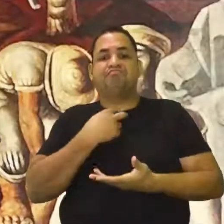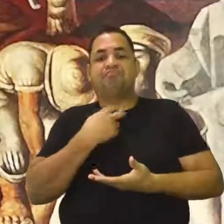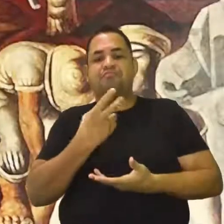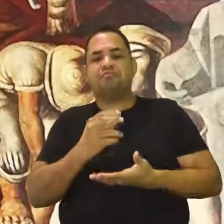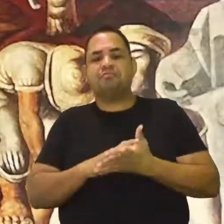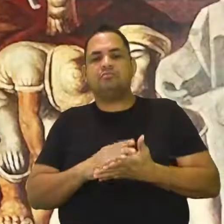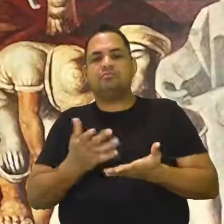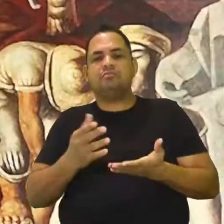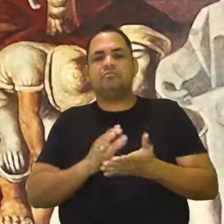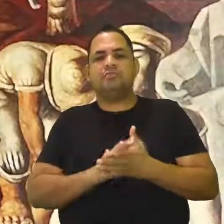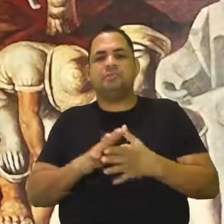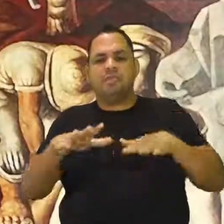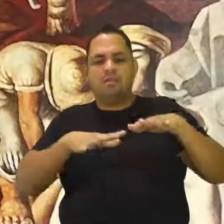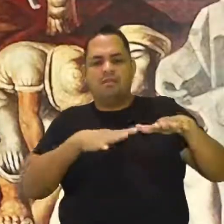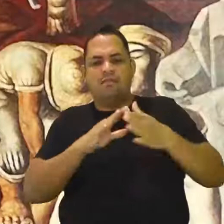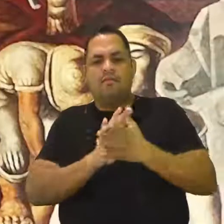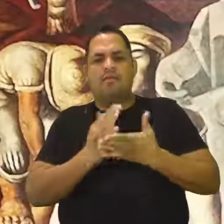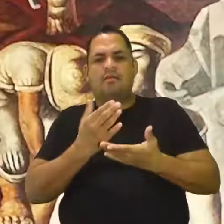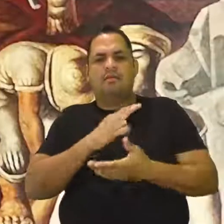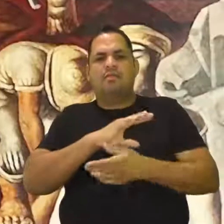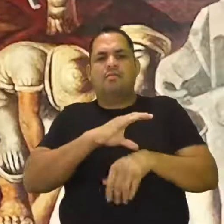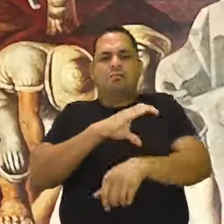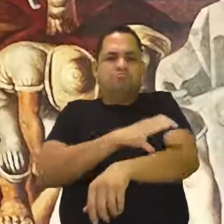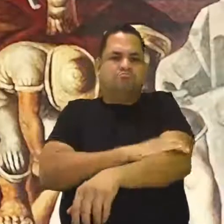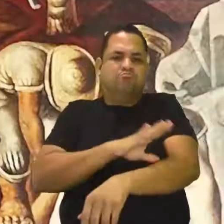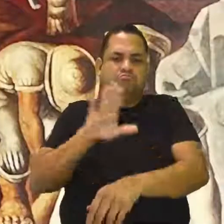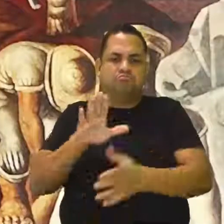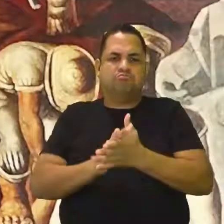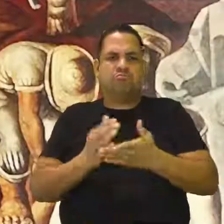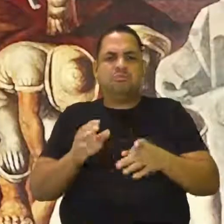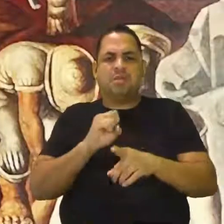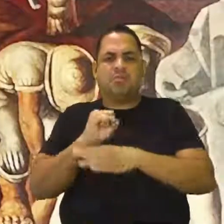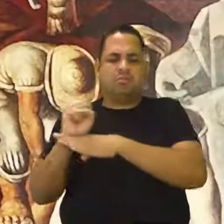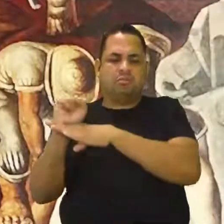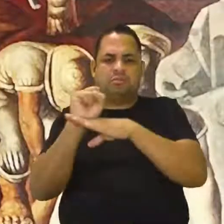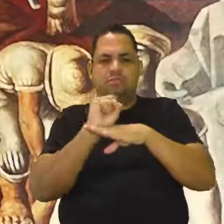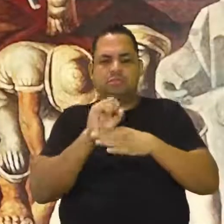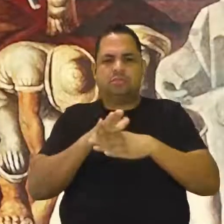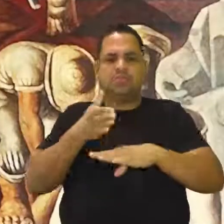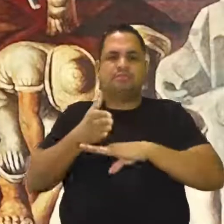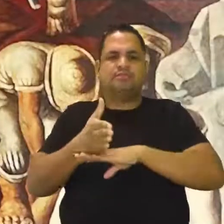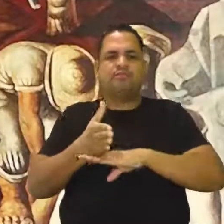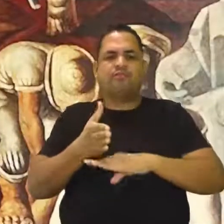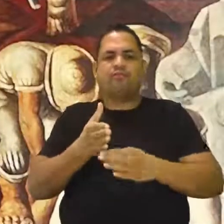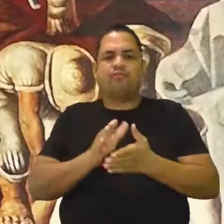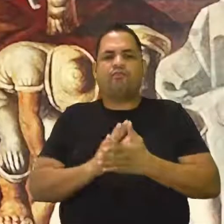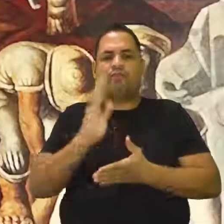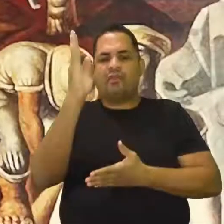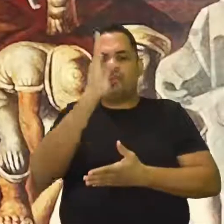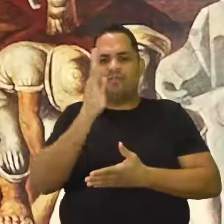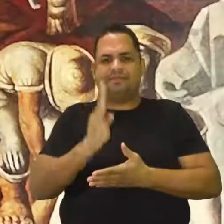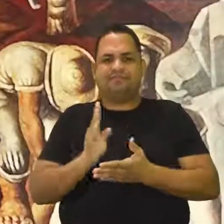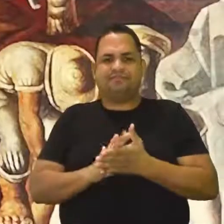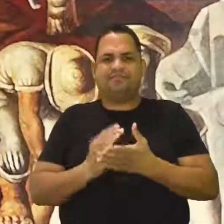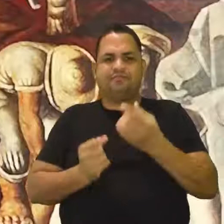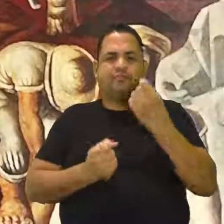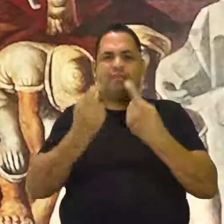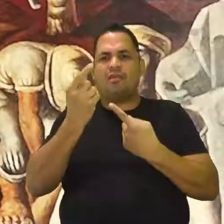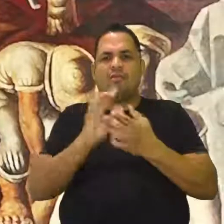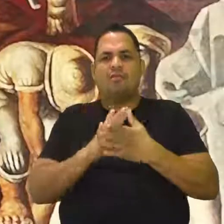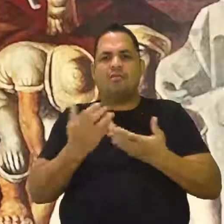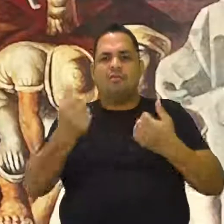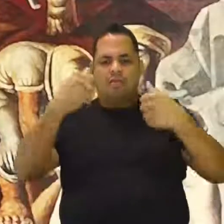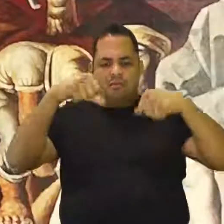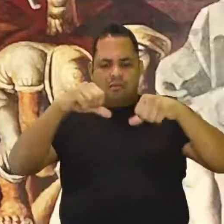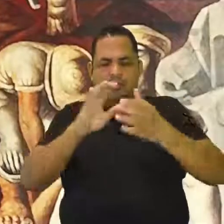O movimento fascista, o movimento socialista, ele começa a adentrar dentro do Brasil. Então nós temos algumas crises que